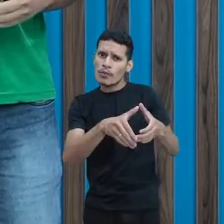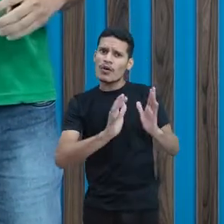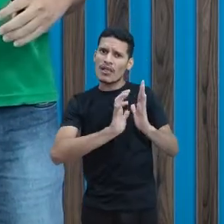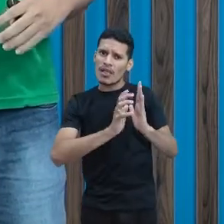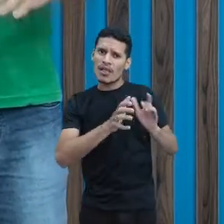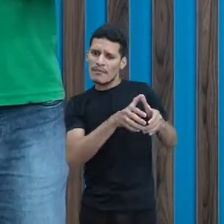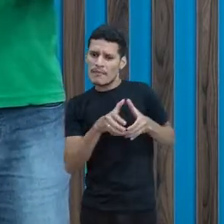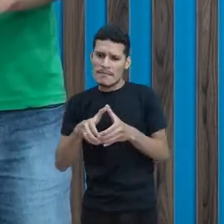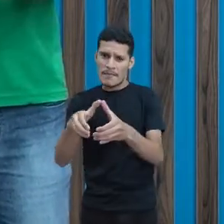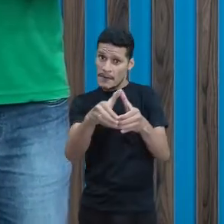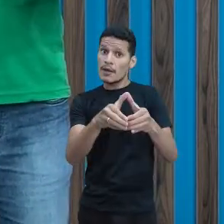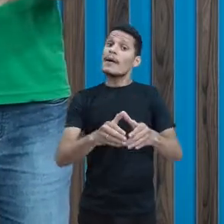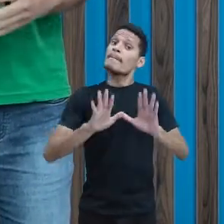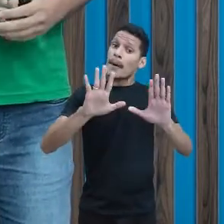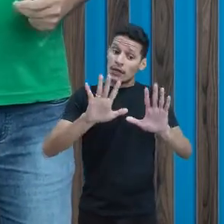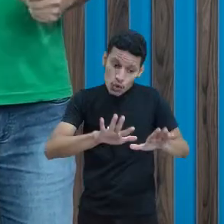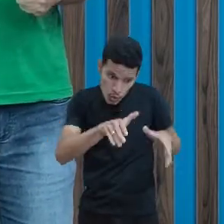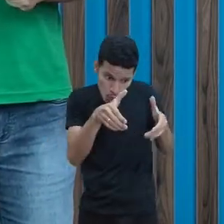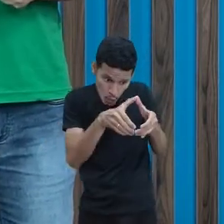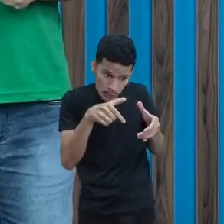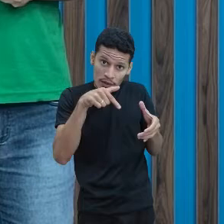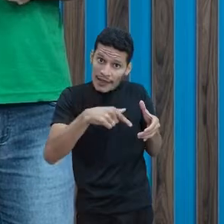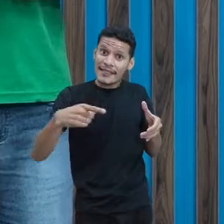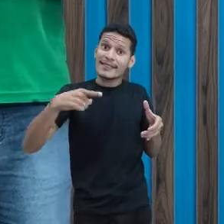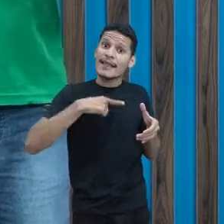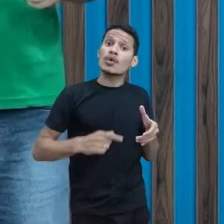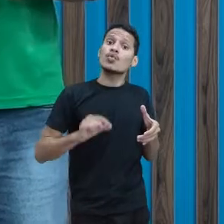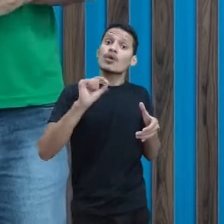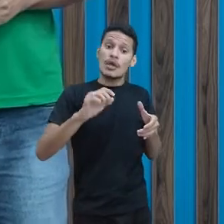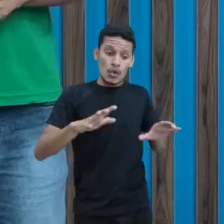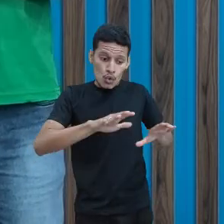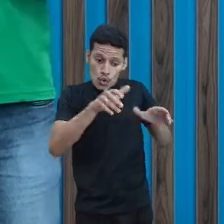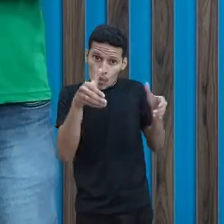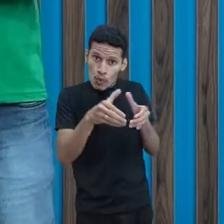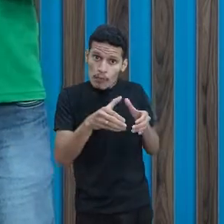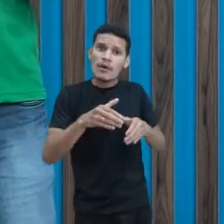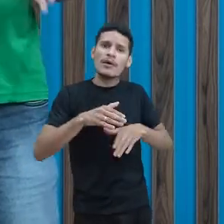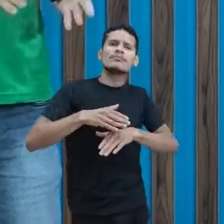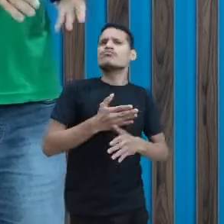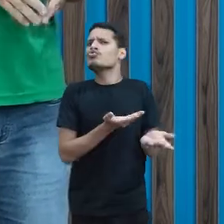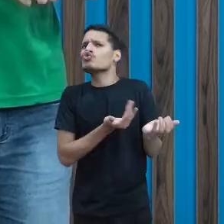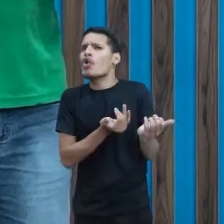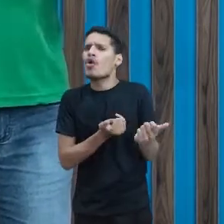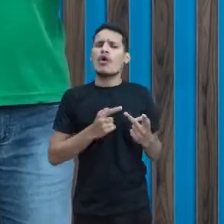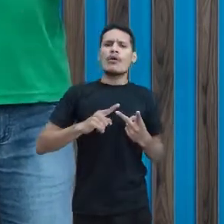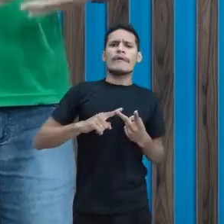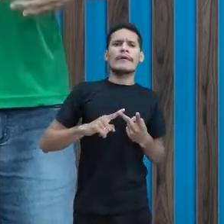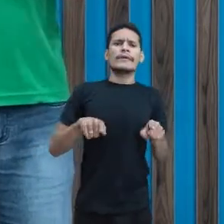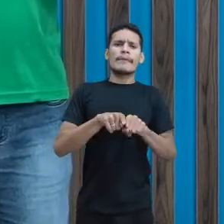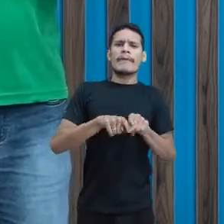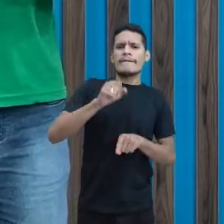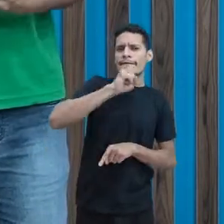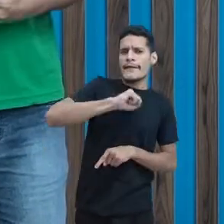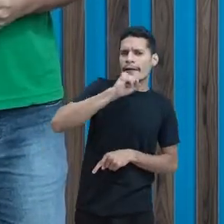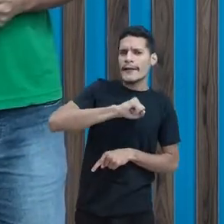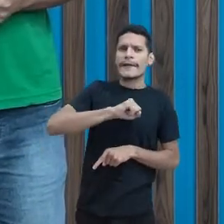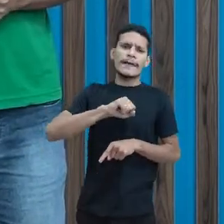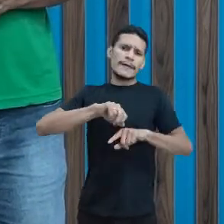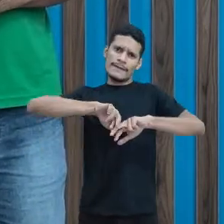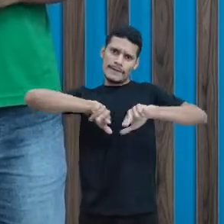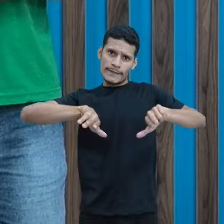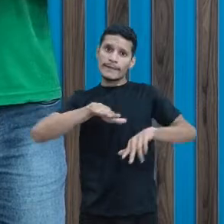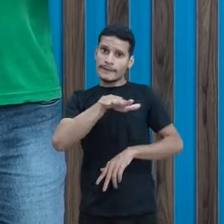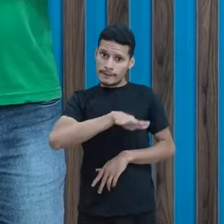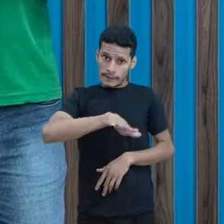e tal, e uma parte significativa, né, desses grupos, dos mais jovens, os mais velhos, né, desses